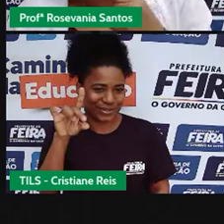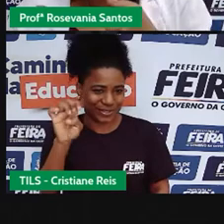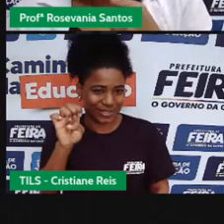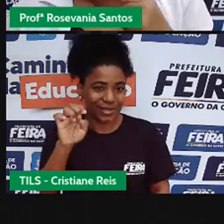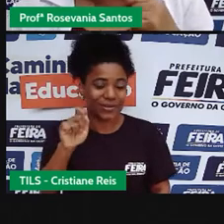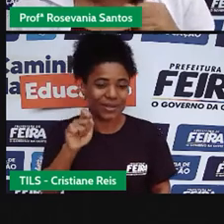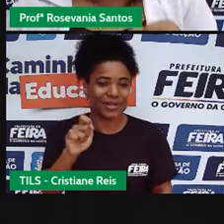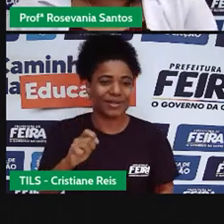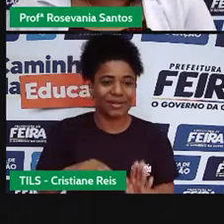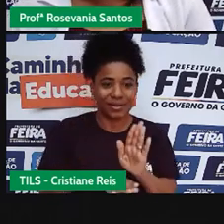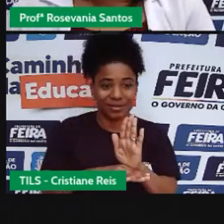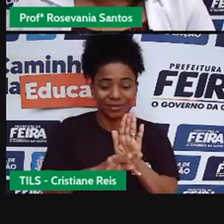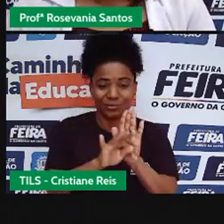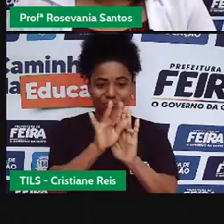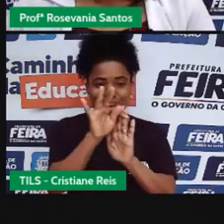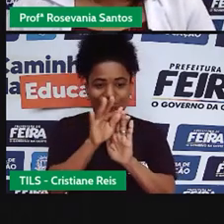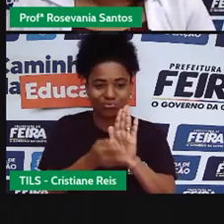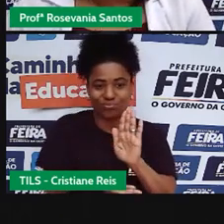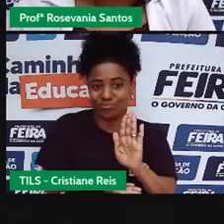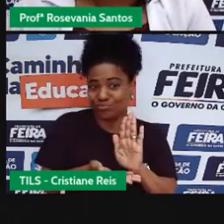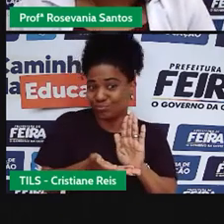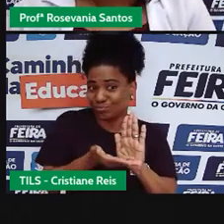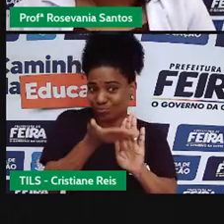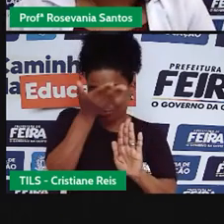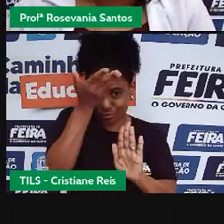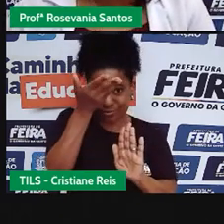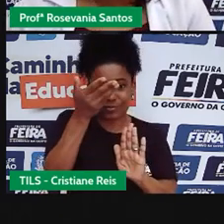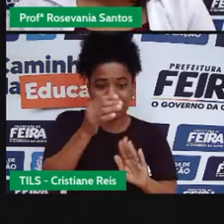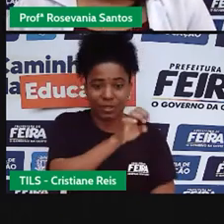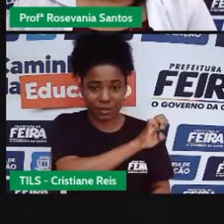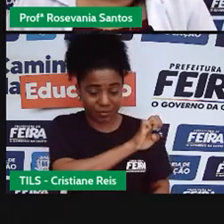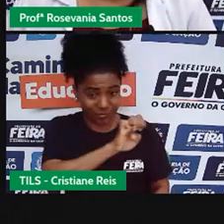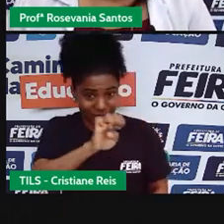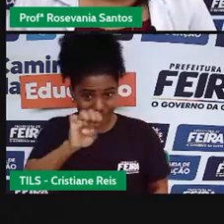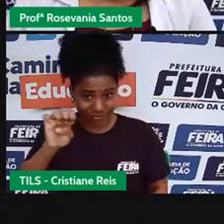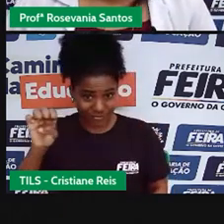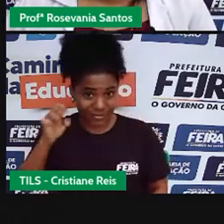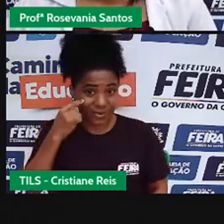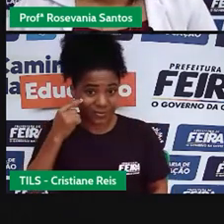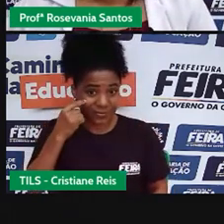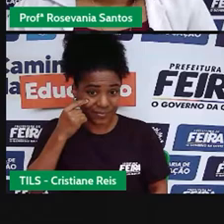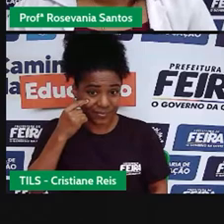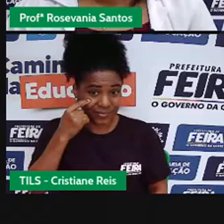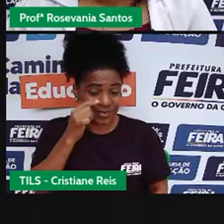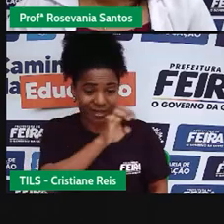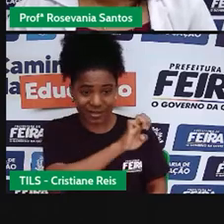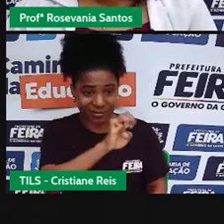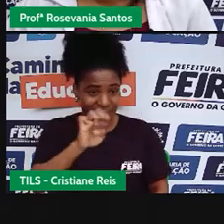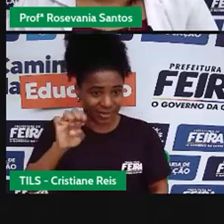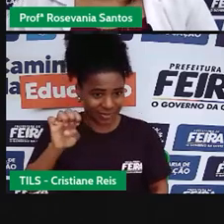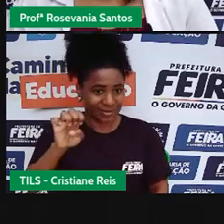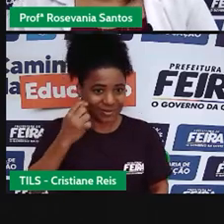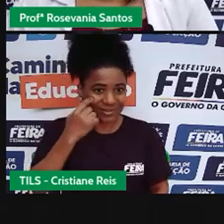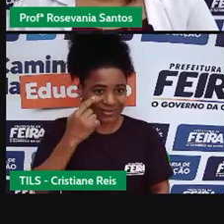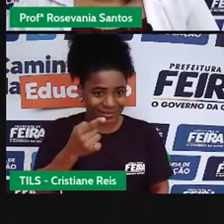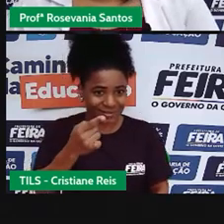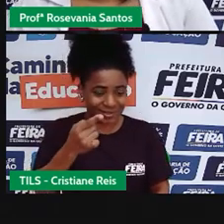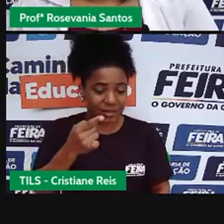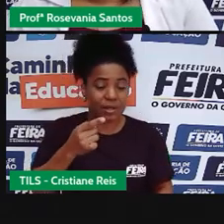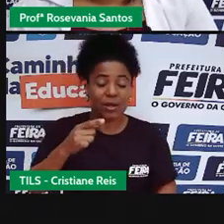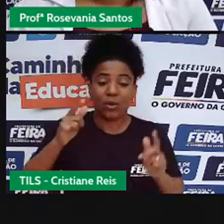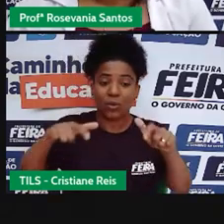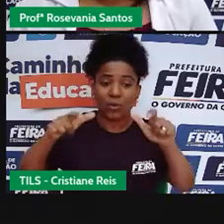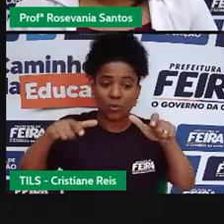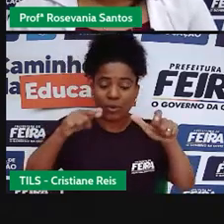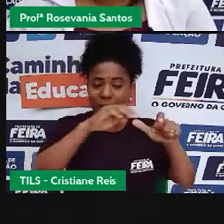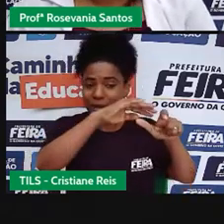dizendo que é, né, da parte de altitude. Então, vai pegar esse alinhamento aqui, né, de serras que a gente tem, principalmente